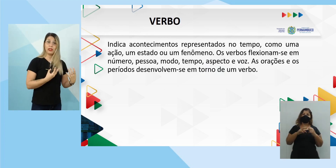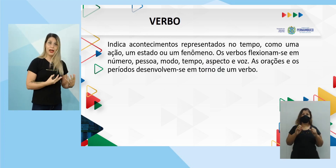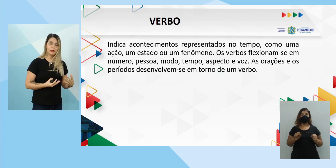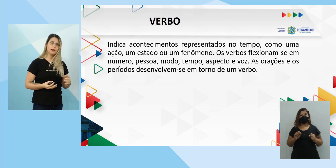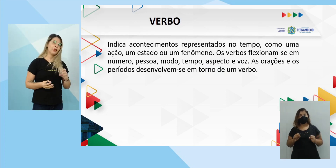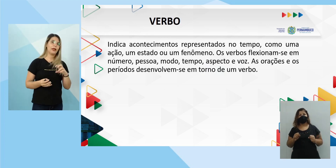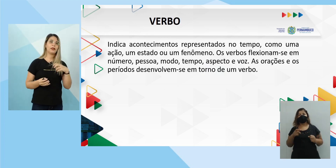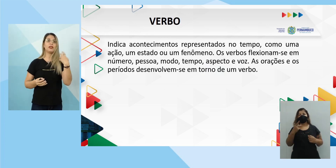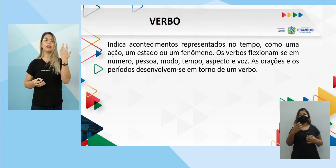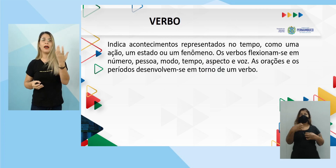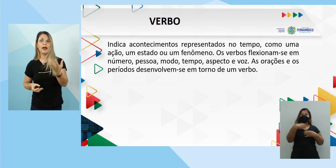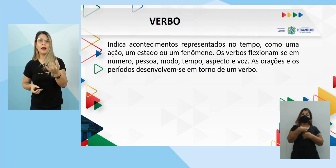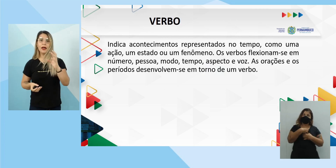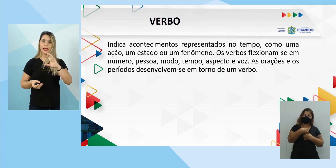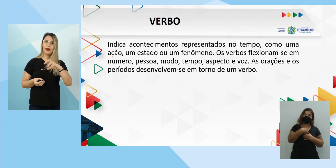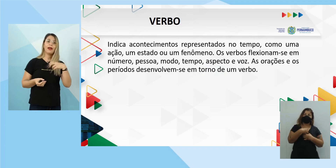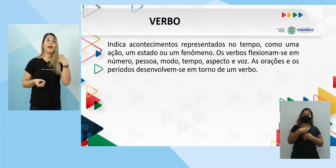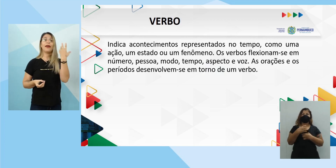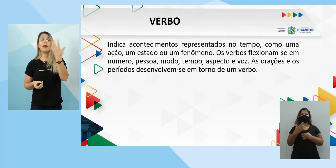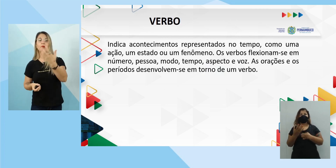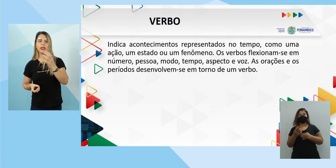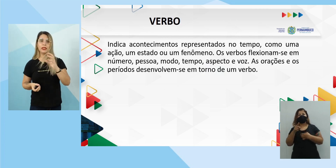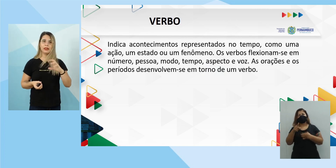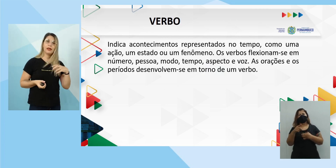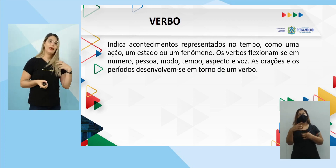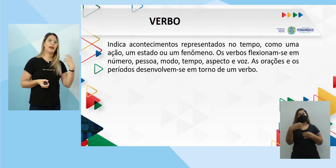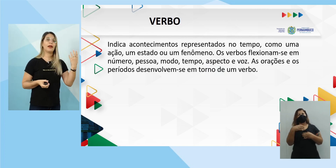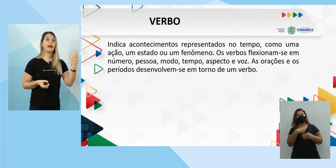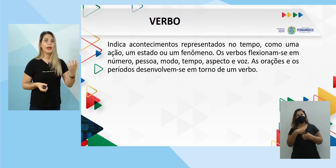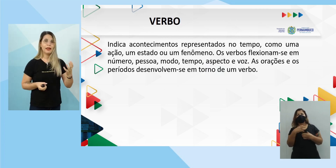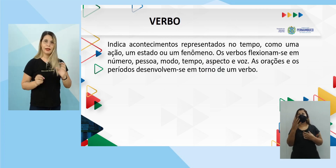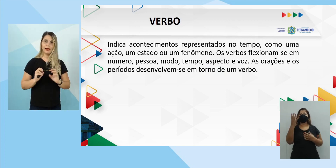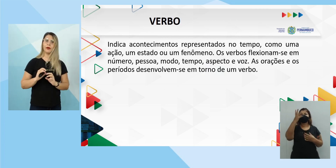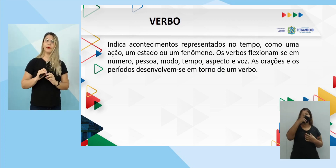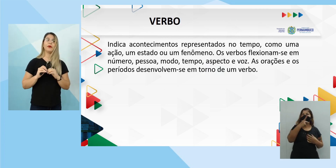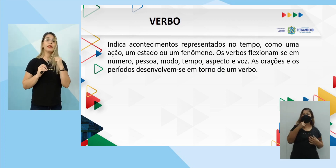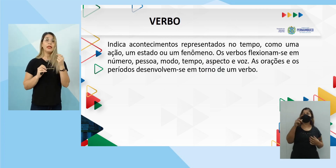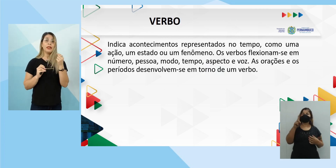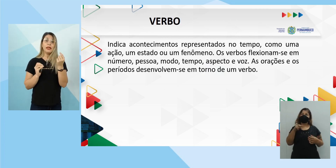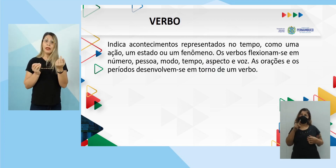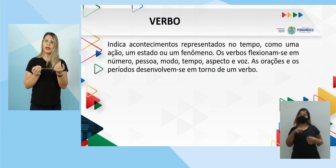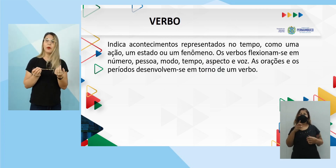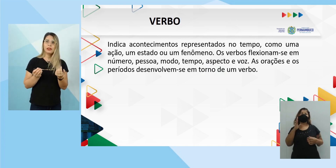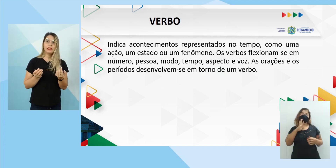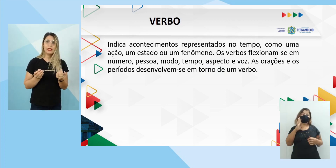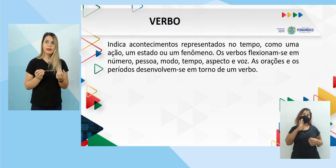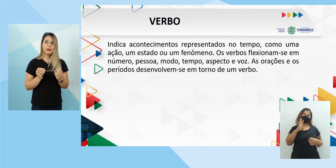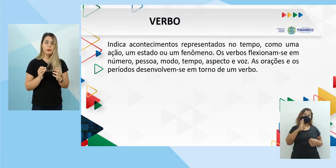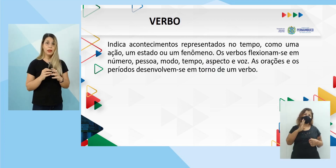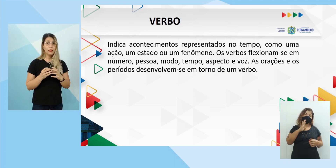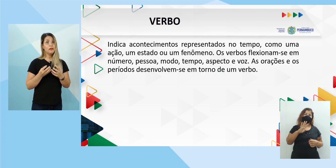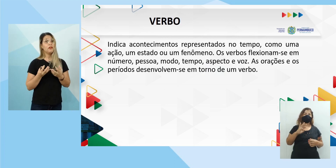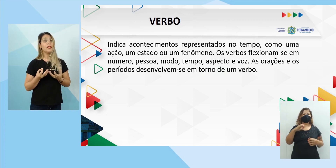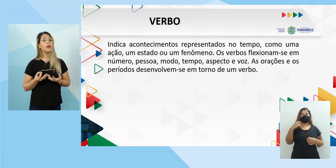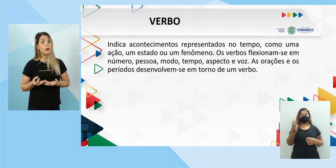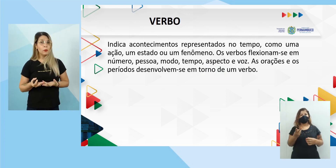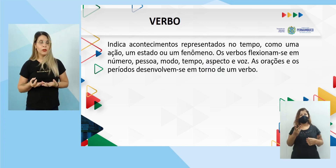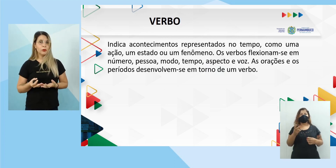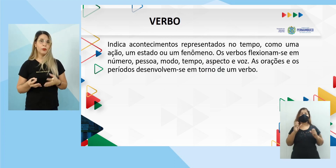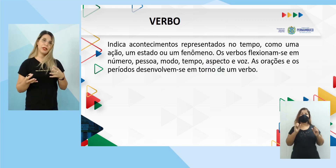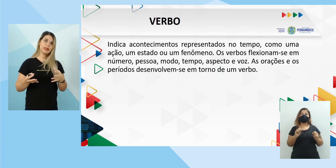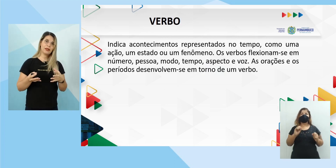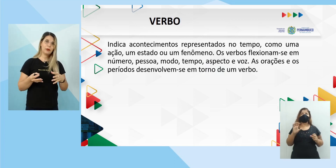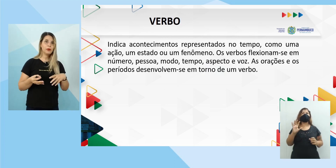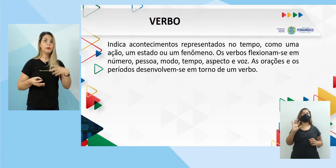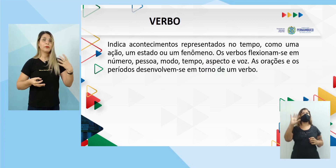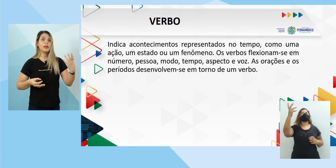um estado, né? Ela está, ela é bonita, ela é legal. E ele pode indicar também fenômeno.